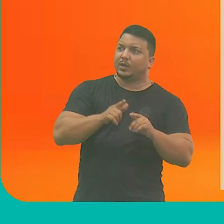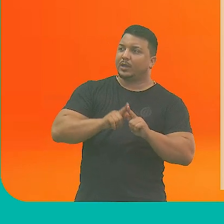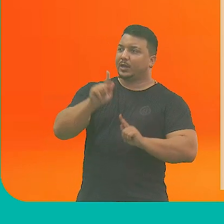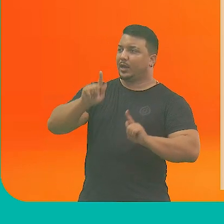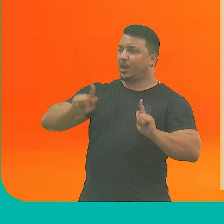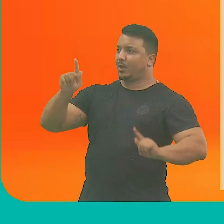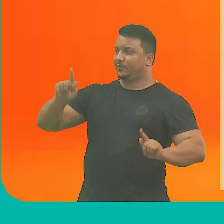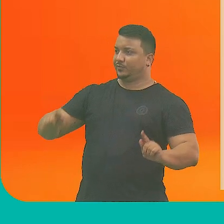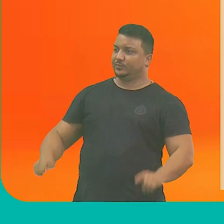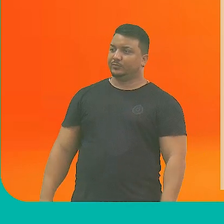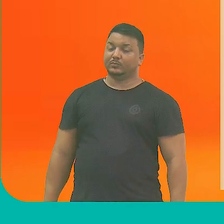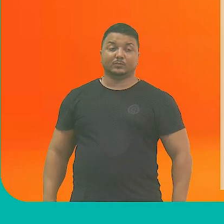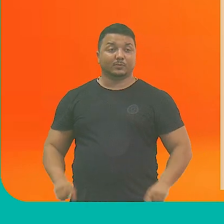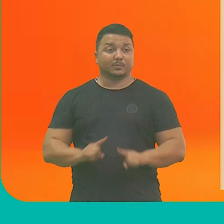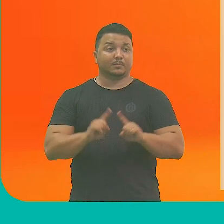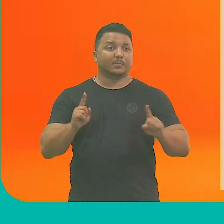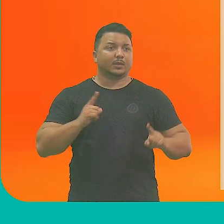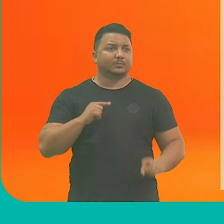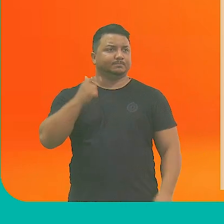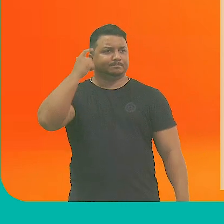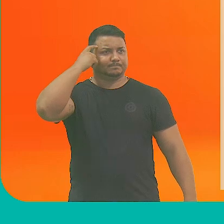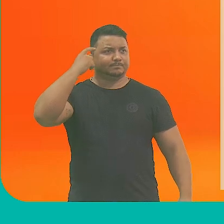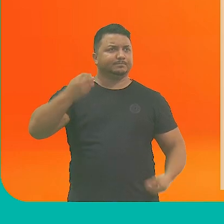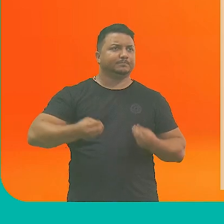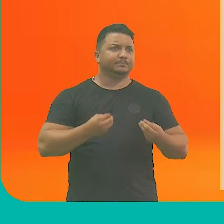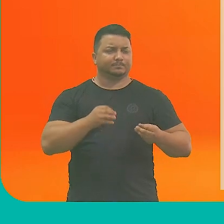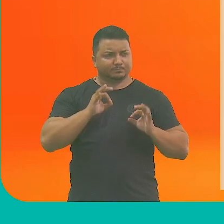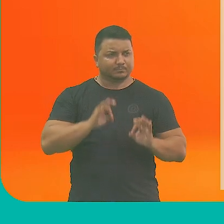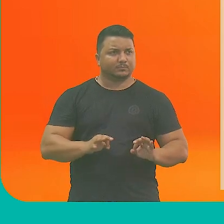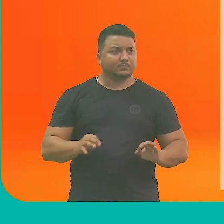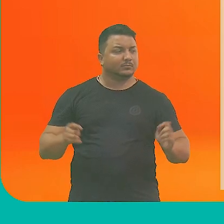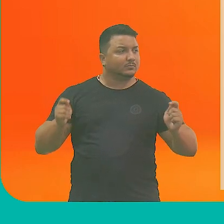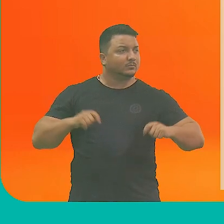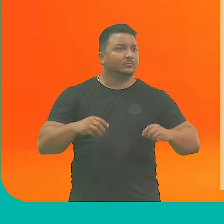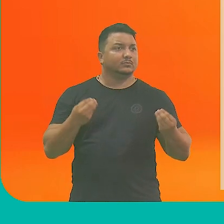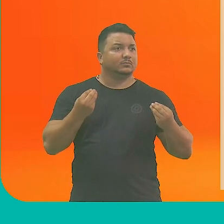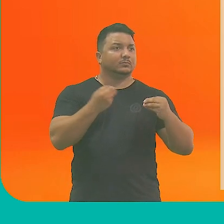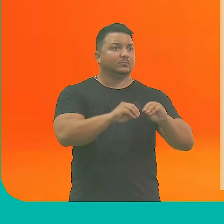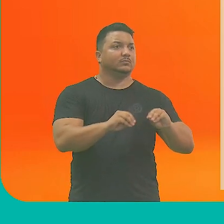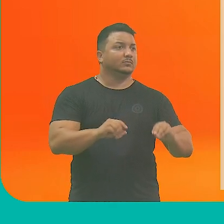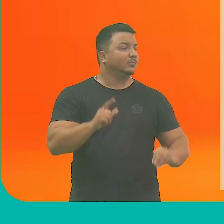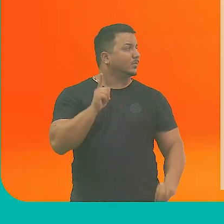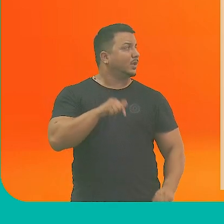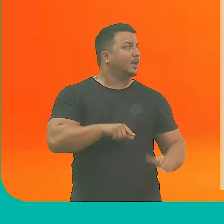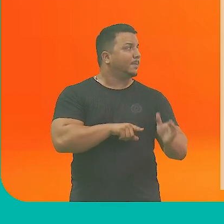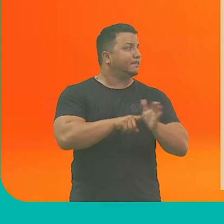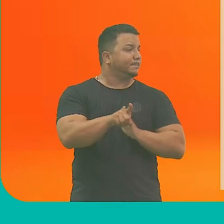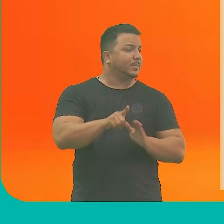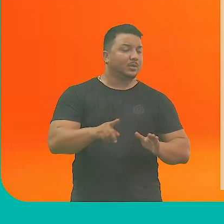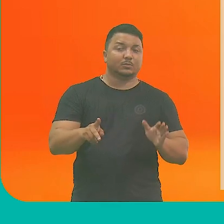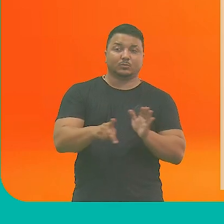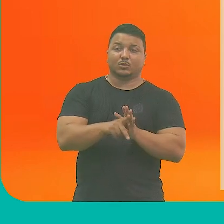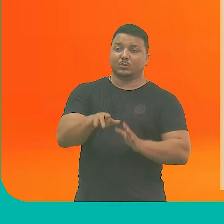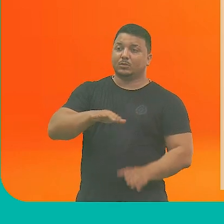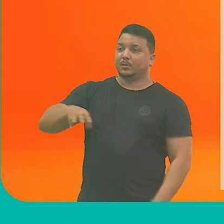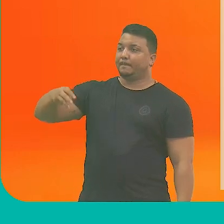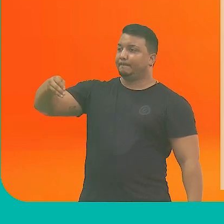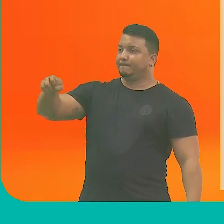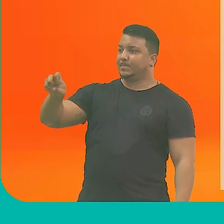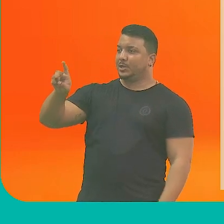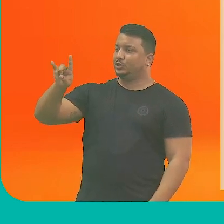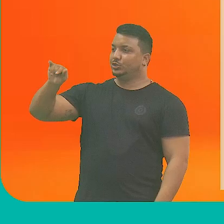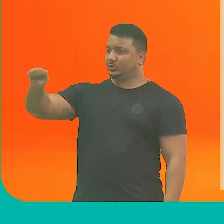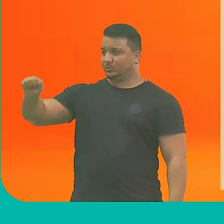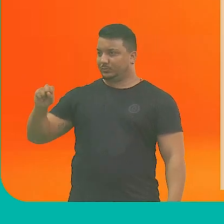gráficos, mas a grosso modo mesmo a gente pode colocar essa questão na parte de médias,